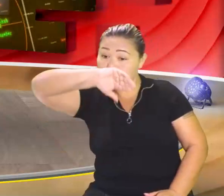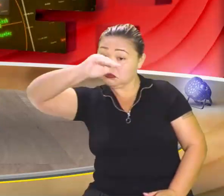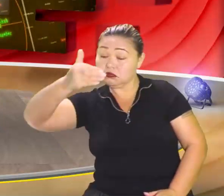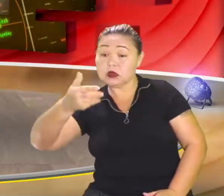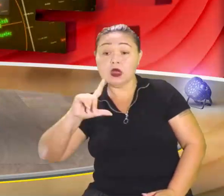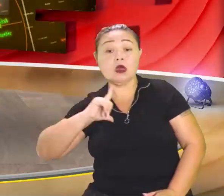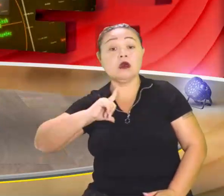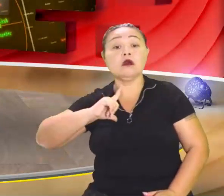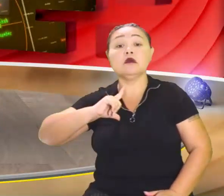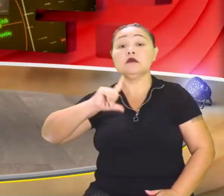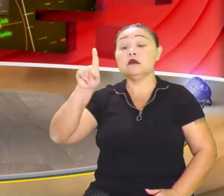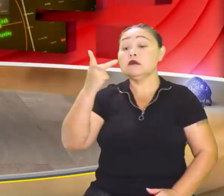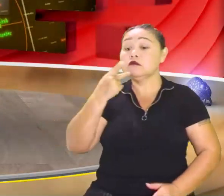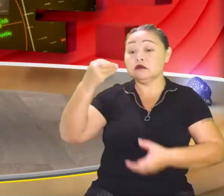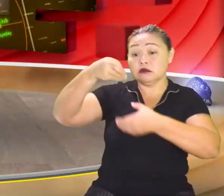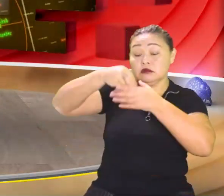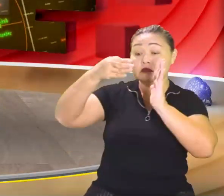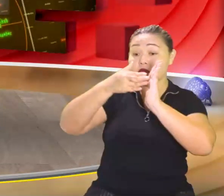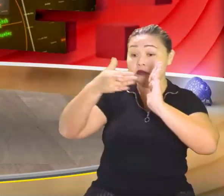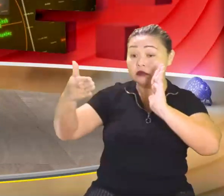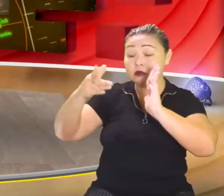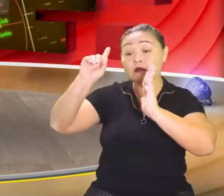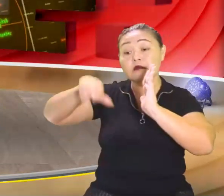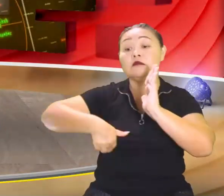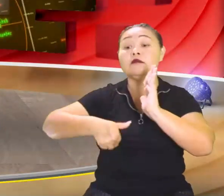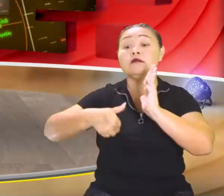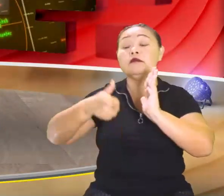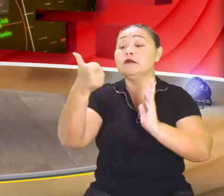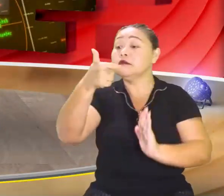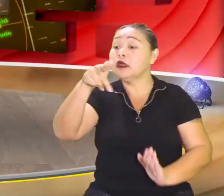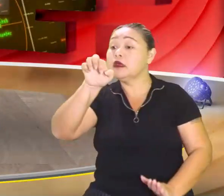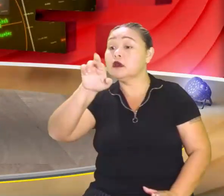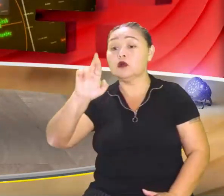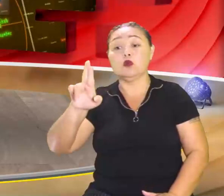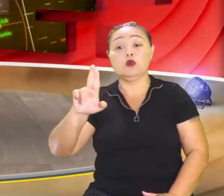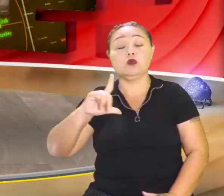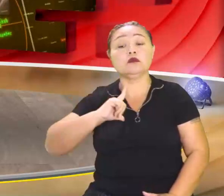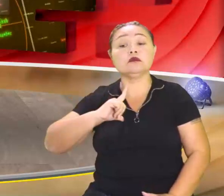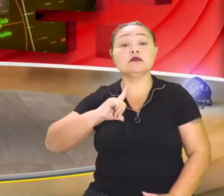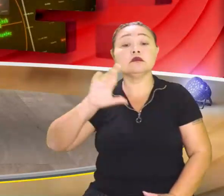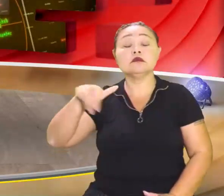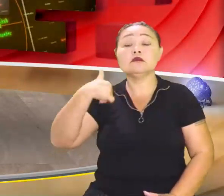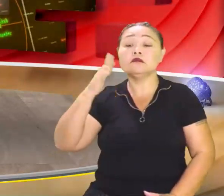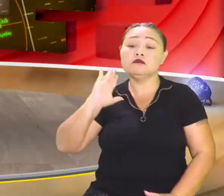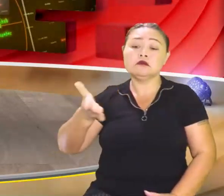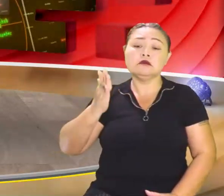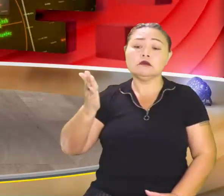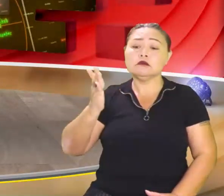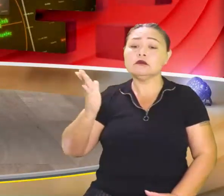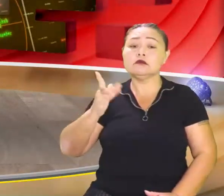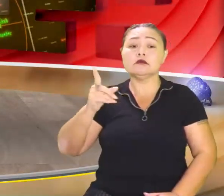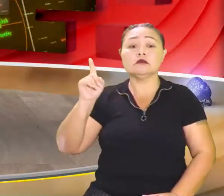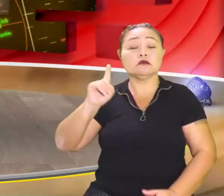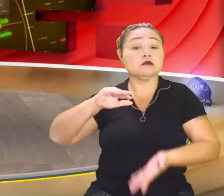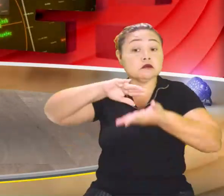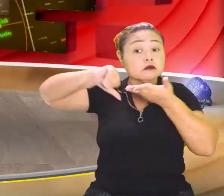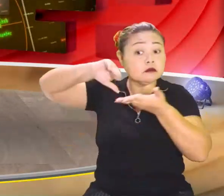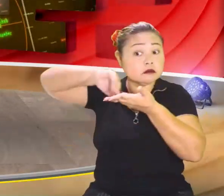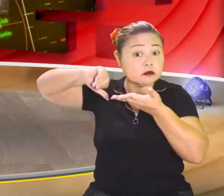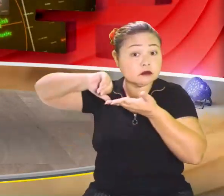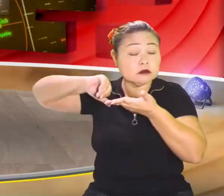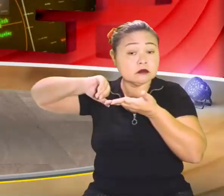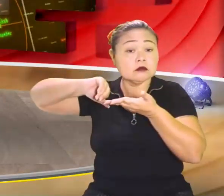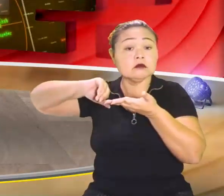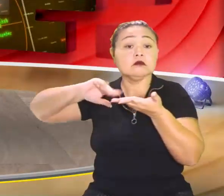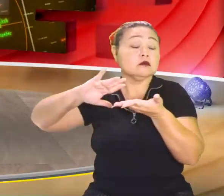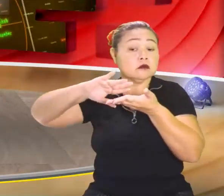parábolas, enfim. E a nossa função que está dentro do módulo, ela é do primeiro grau. Então ficaríamos aí já, essas duas já ia ser exclusa,